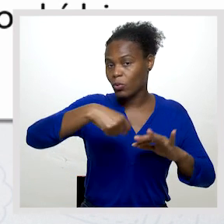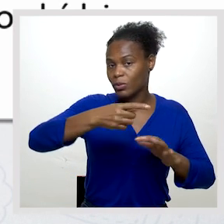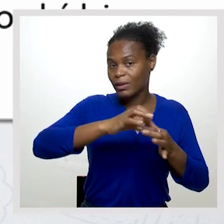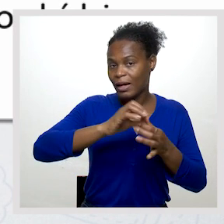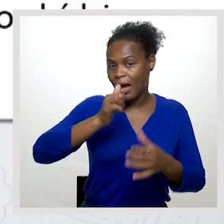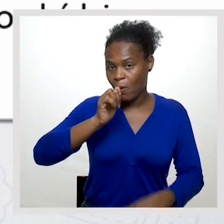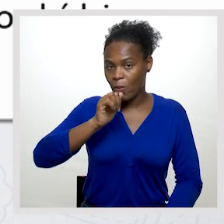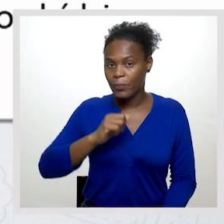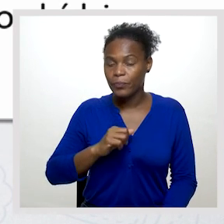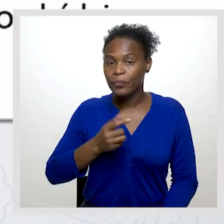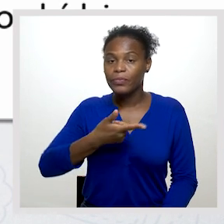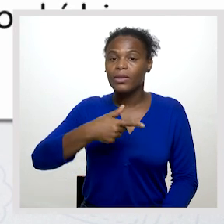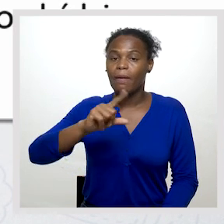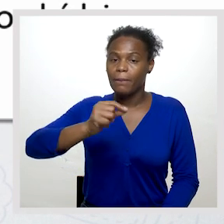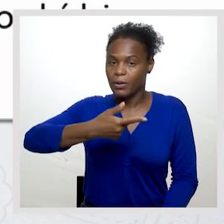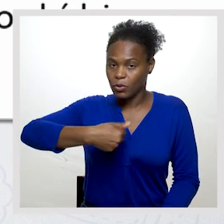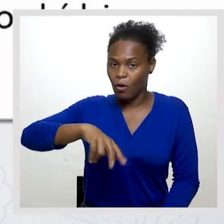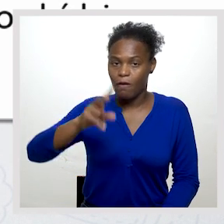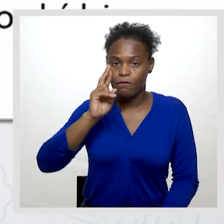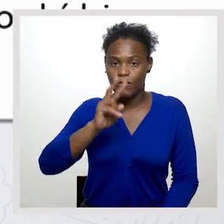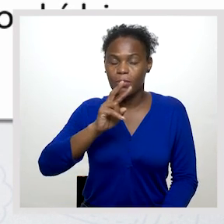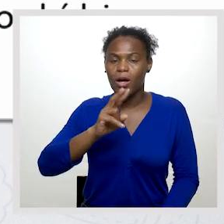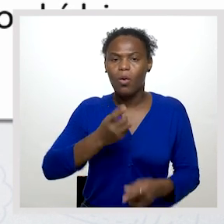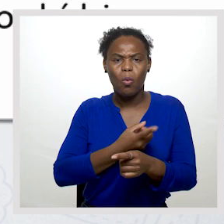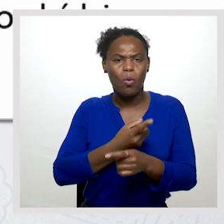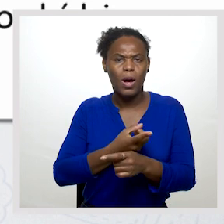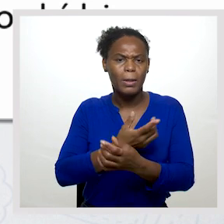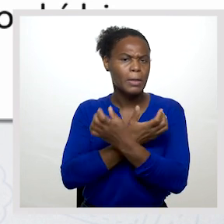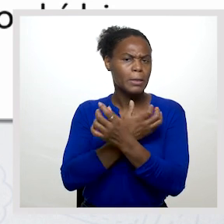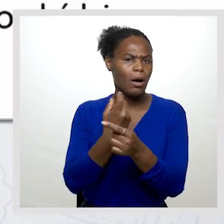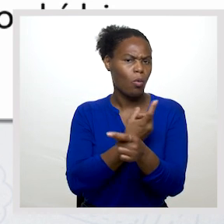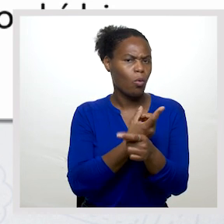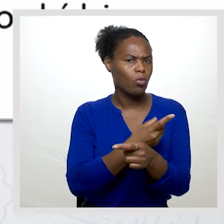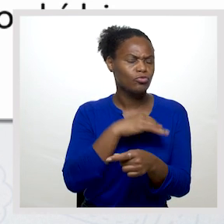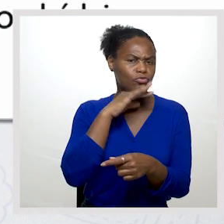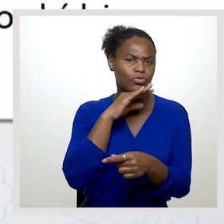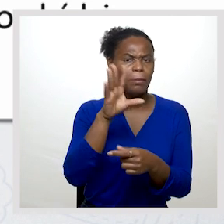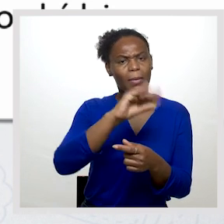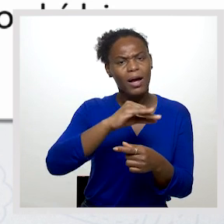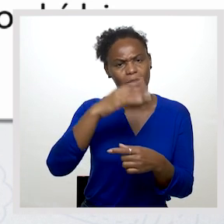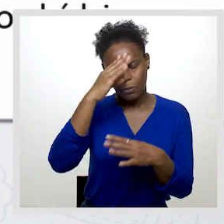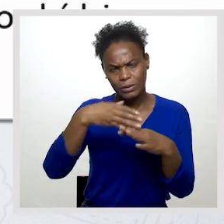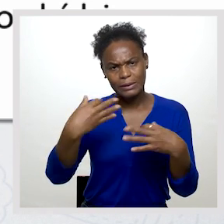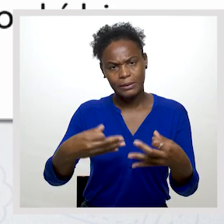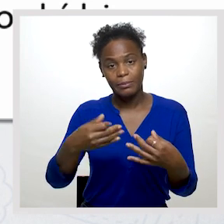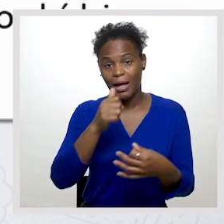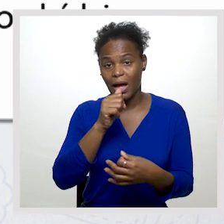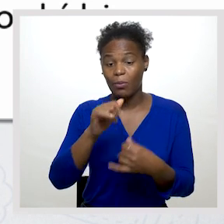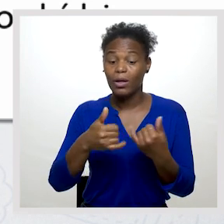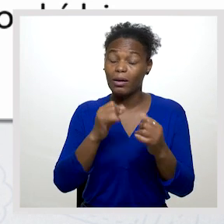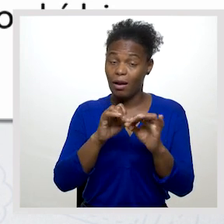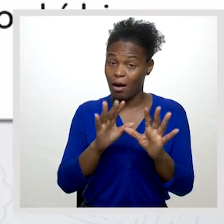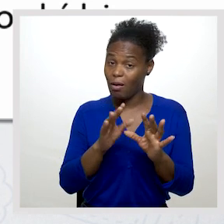recursos hídricos. Vimos também os poluentes considerados mais comuns na água